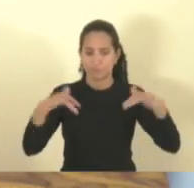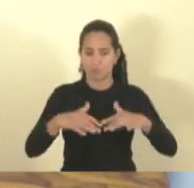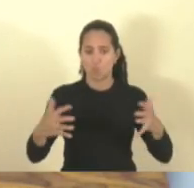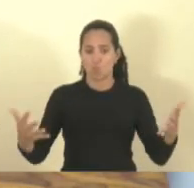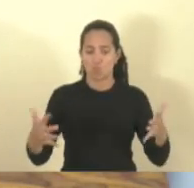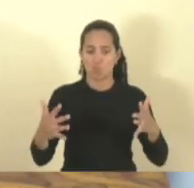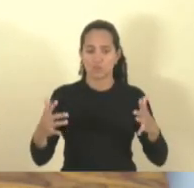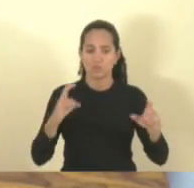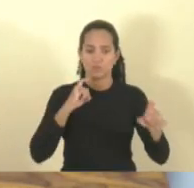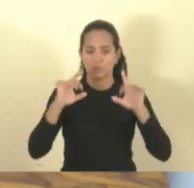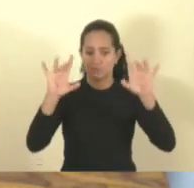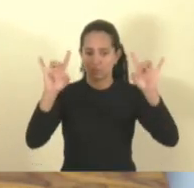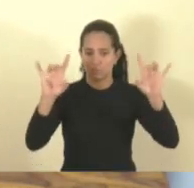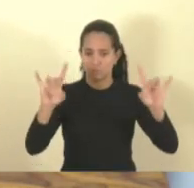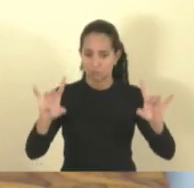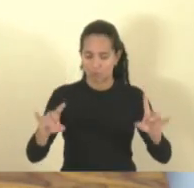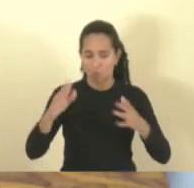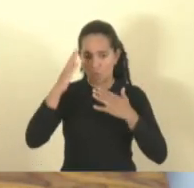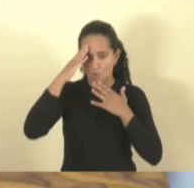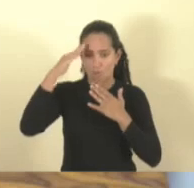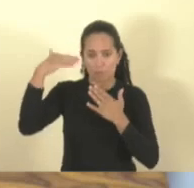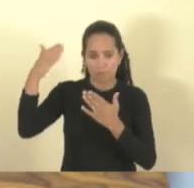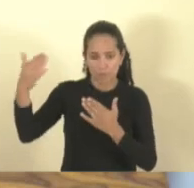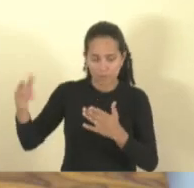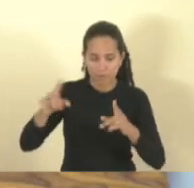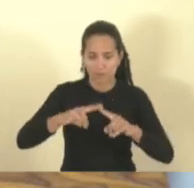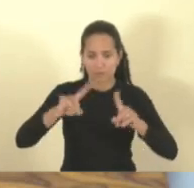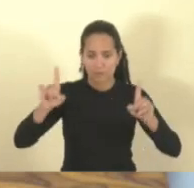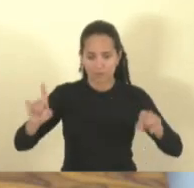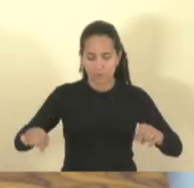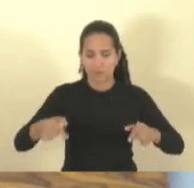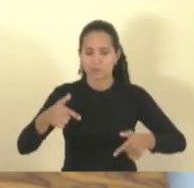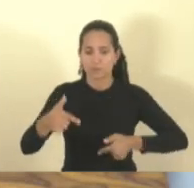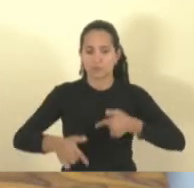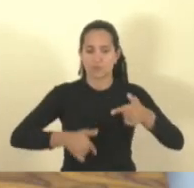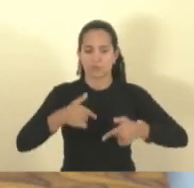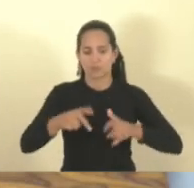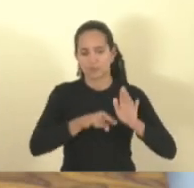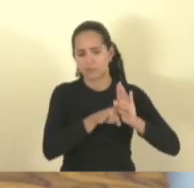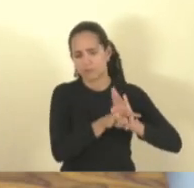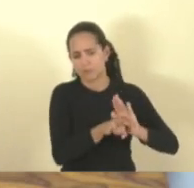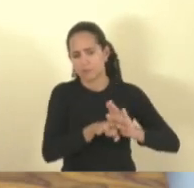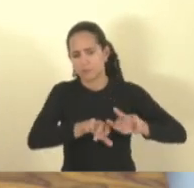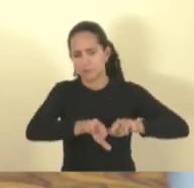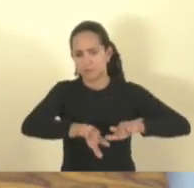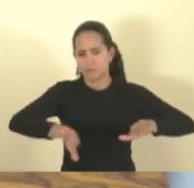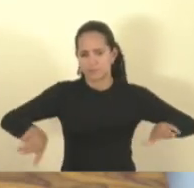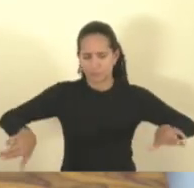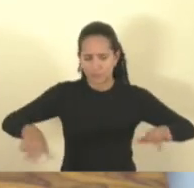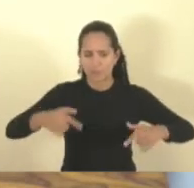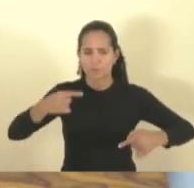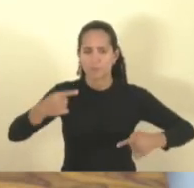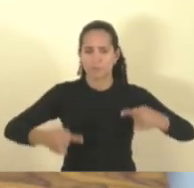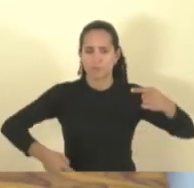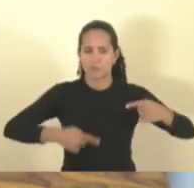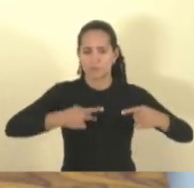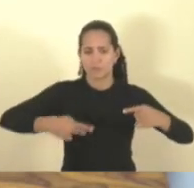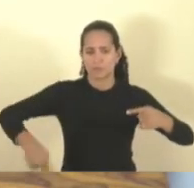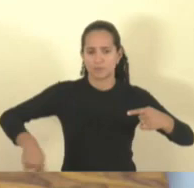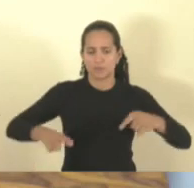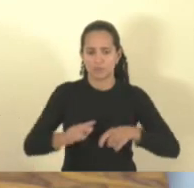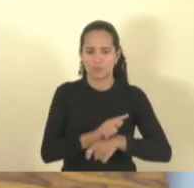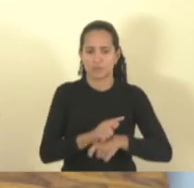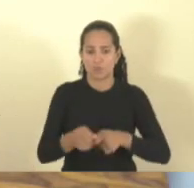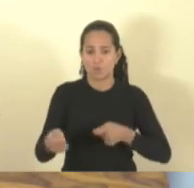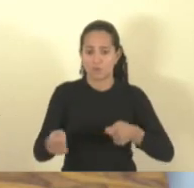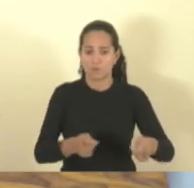sessão solene em homenagem aos servidores públicos da carreira de especialistas em políticas públicas e gestão governamental do Estado